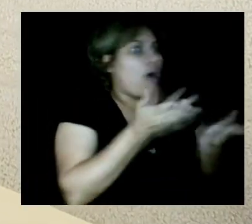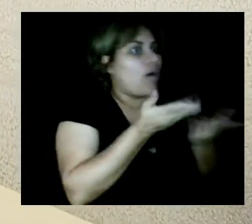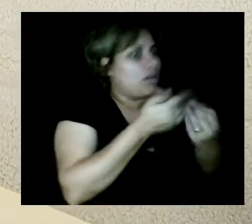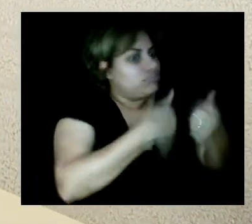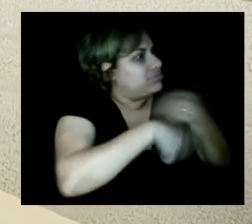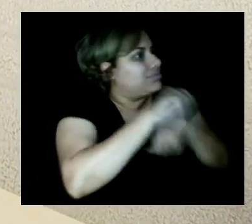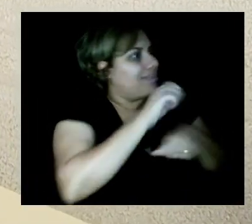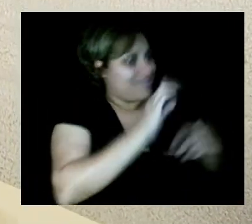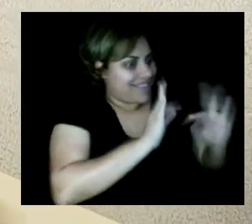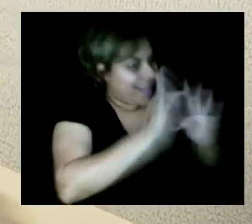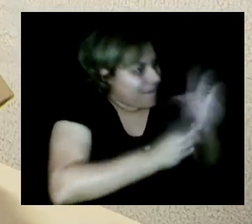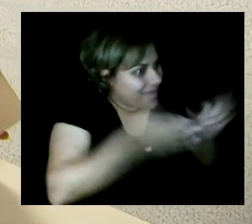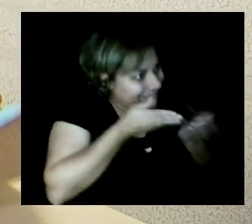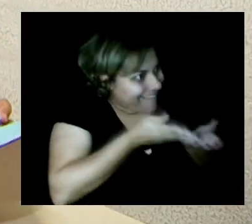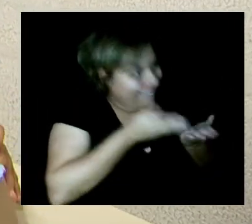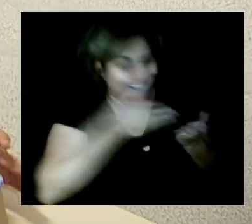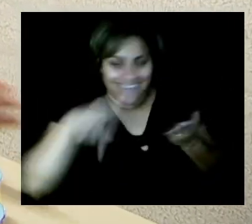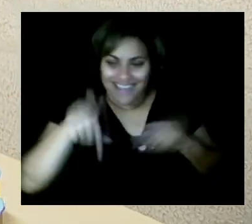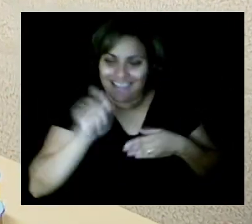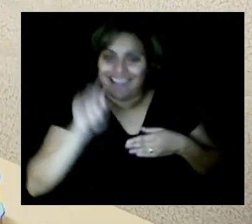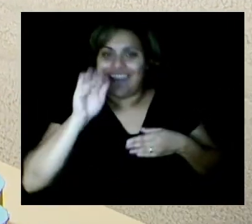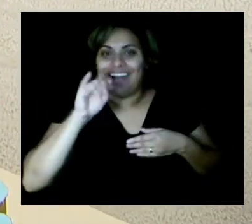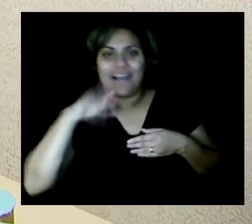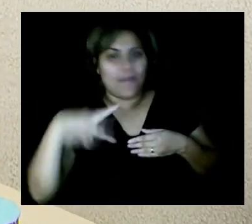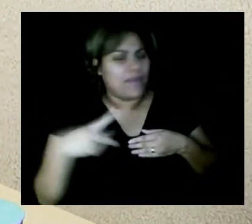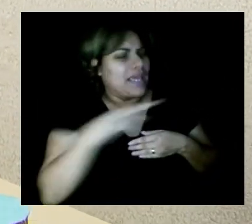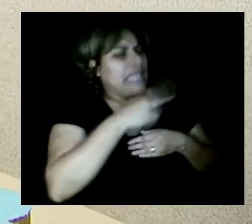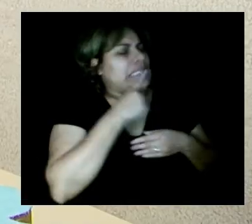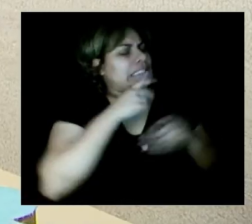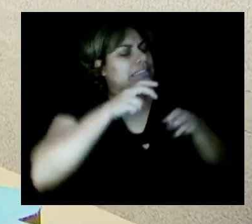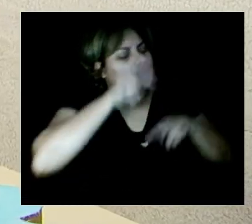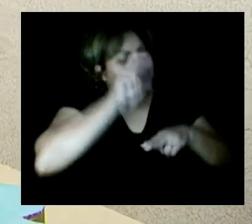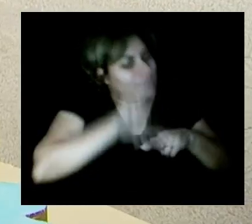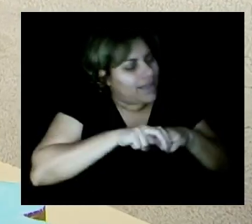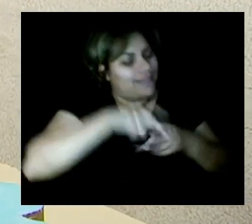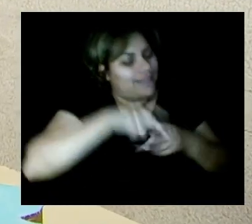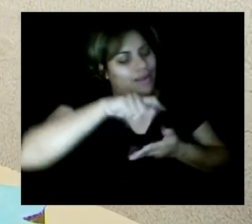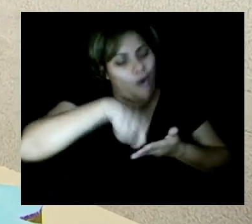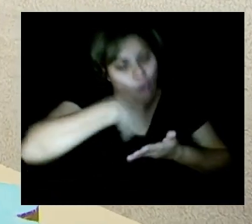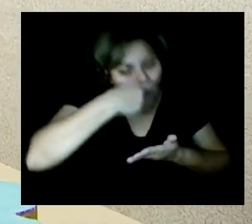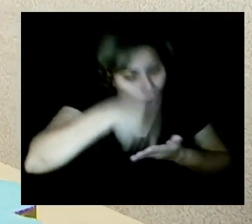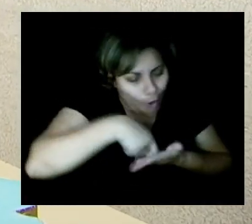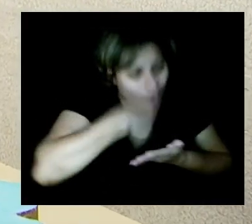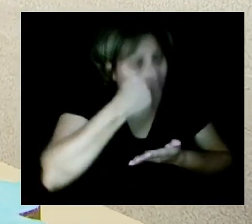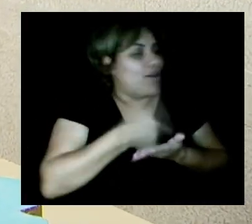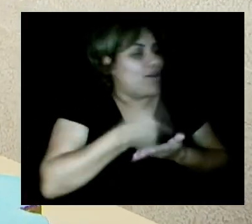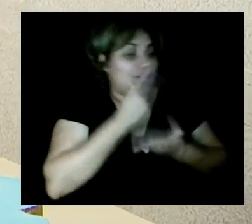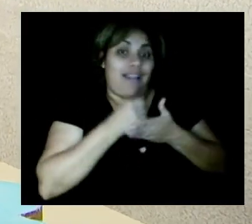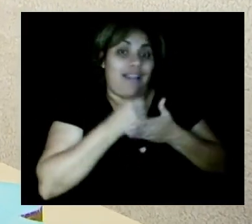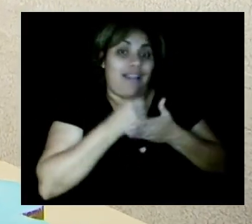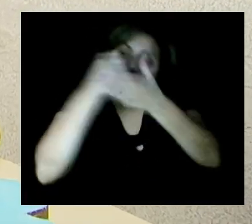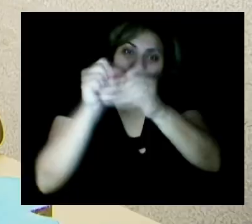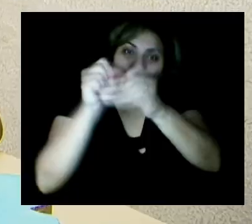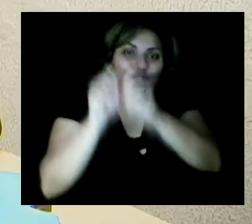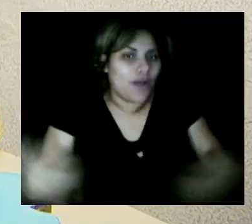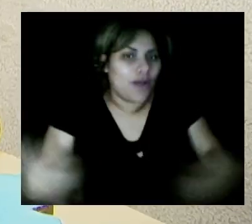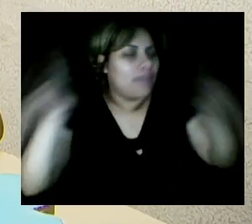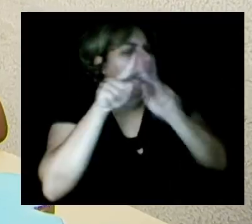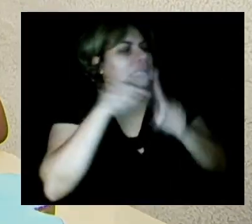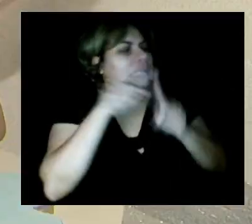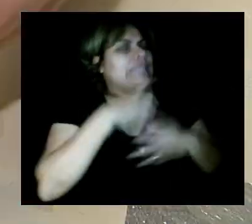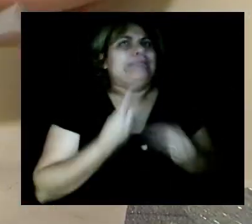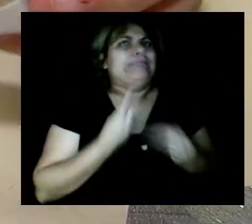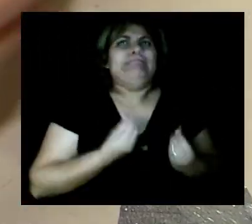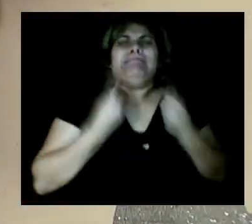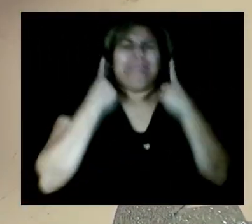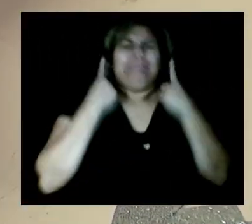esse trabalho com ele, e hoje, graças a Deus, ele senta bonitinho, come. A gente consegue levar ele no shopping, porque ele tinha muita sensibilidade auditiva. Foi feito